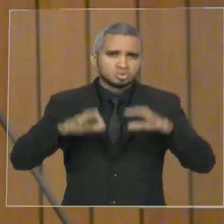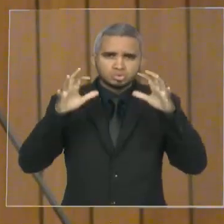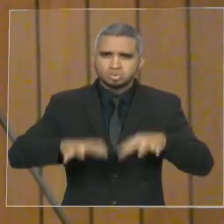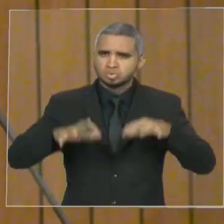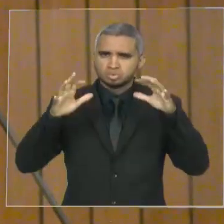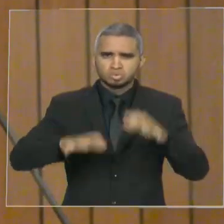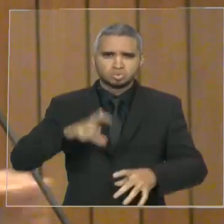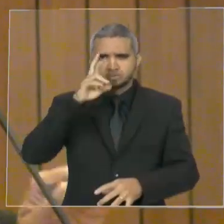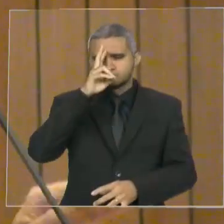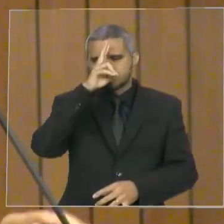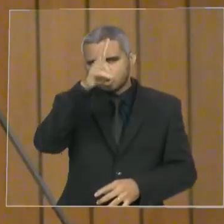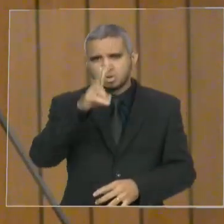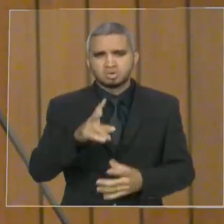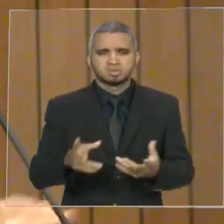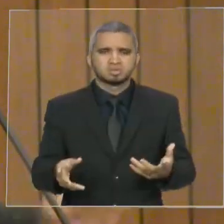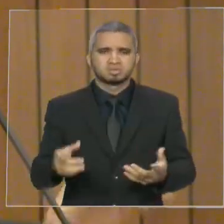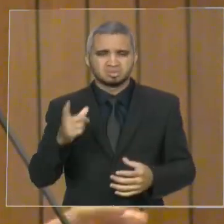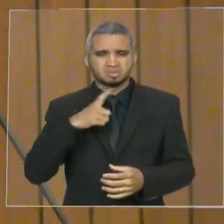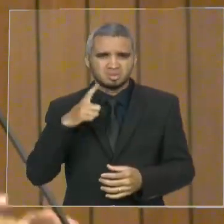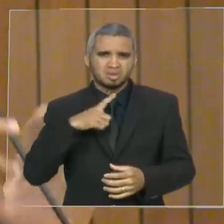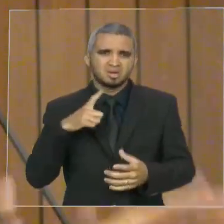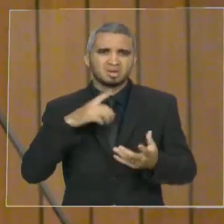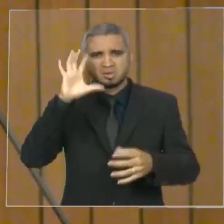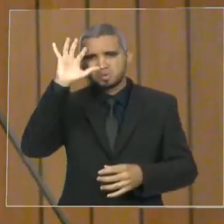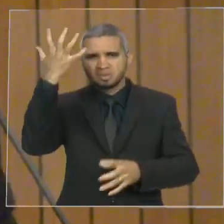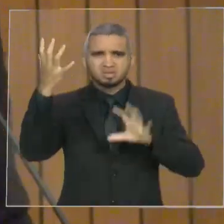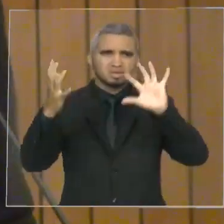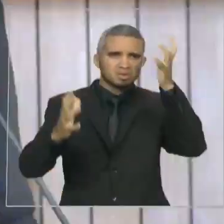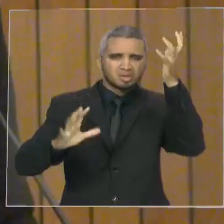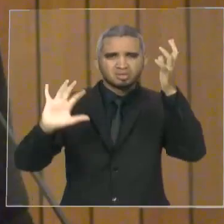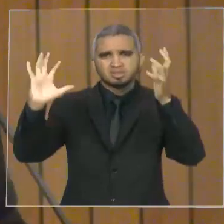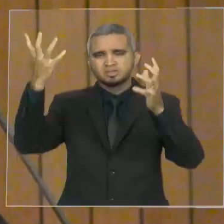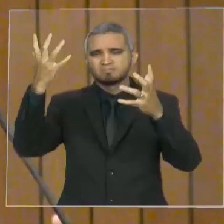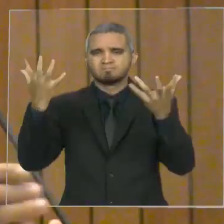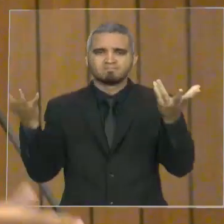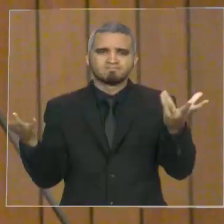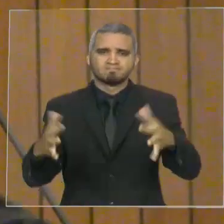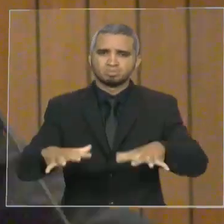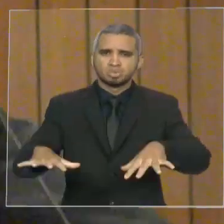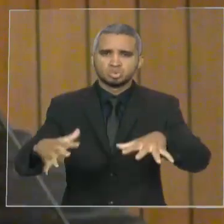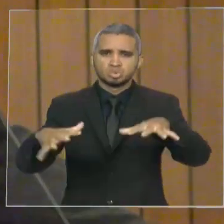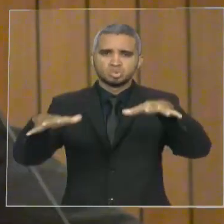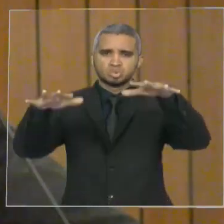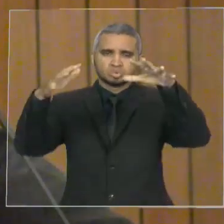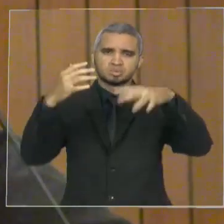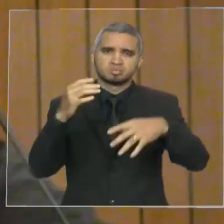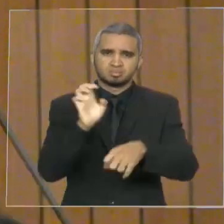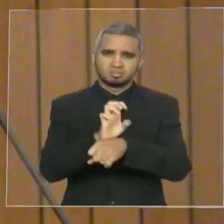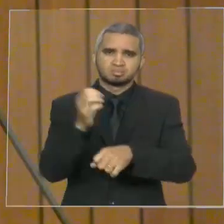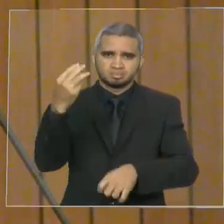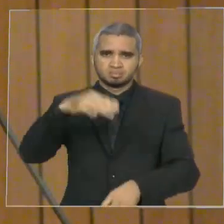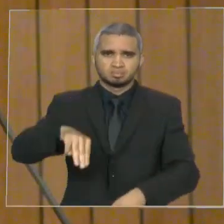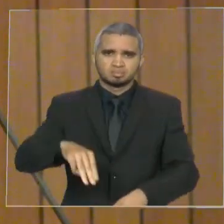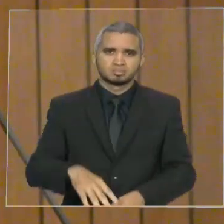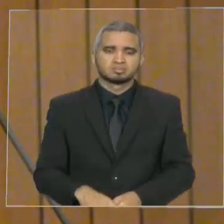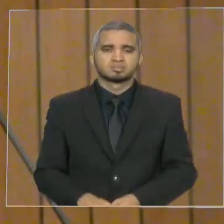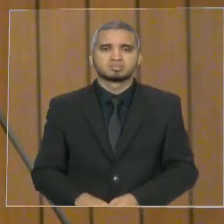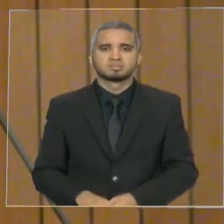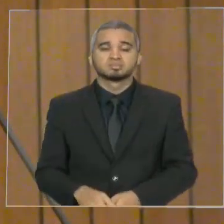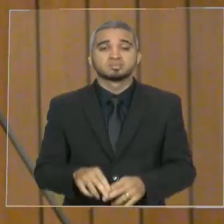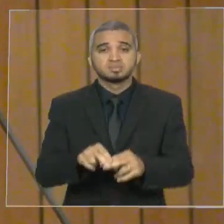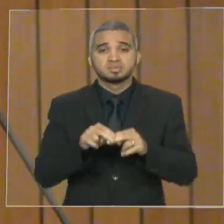tem causado um grande transtorno em todo o estado. E aí, na nossa região ali do Médio